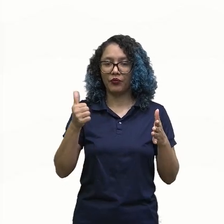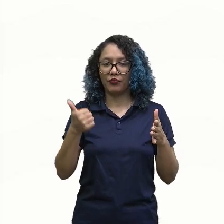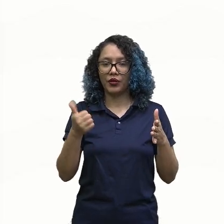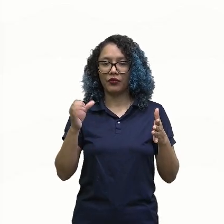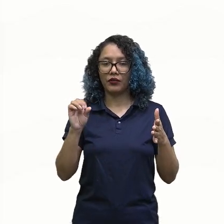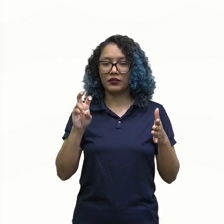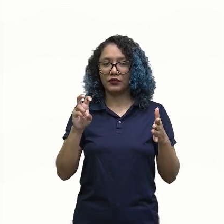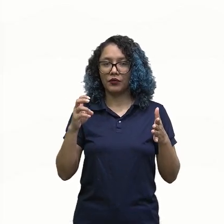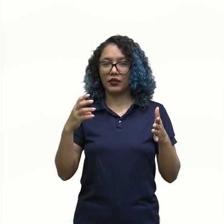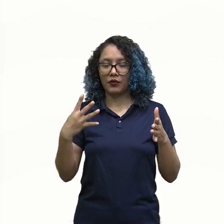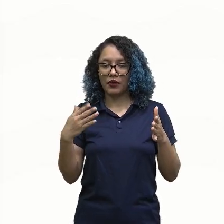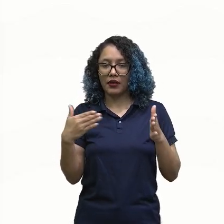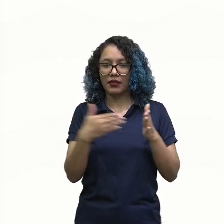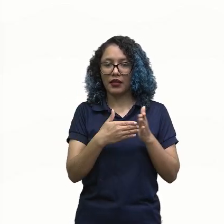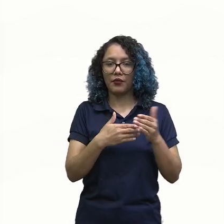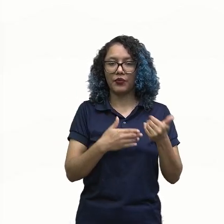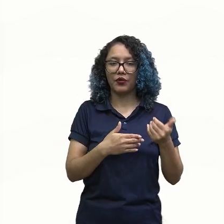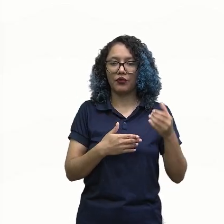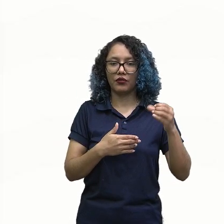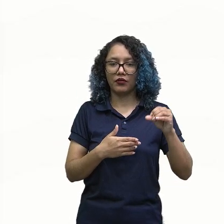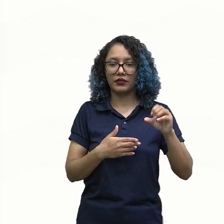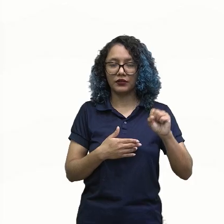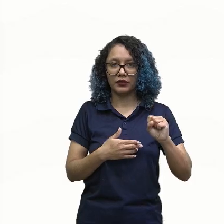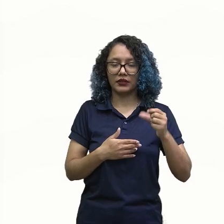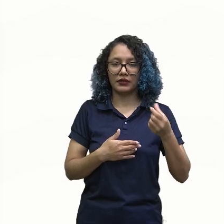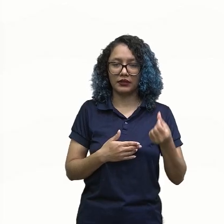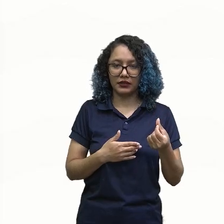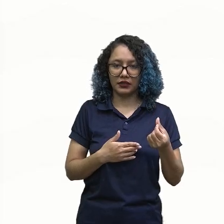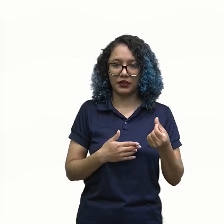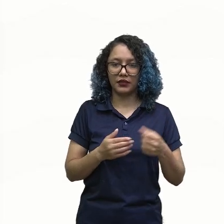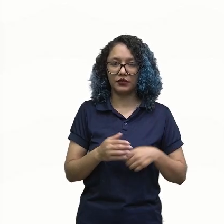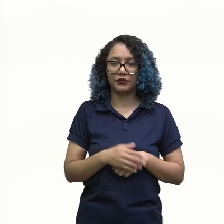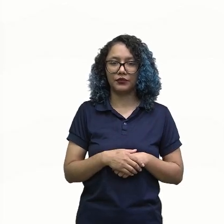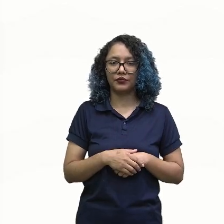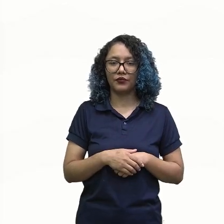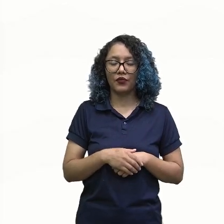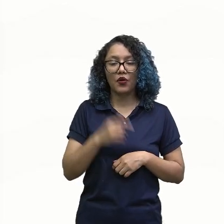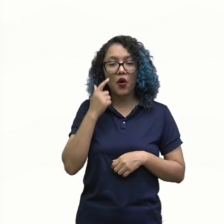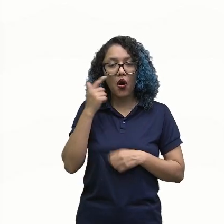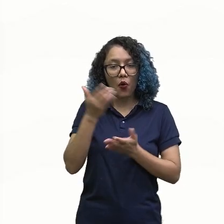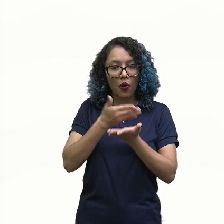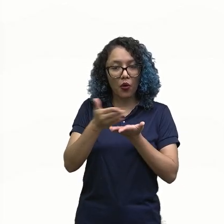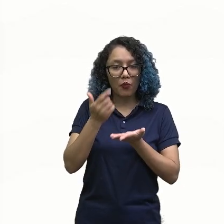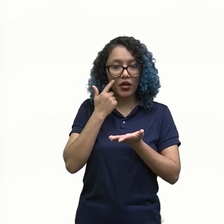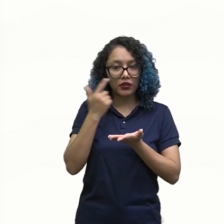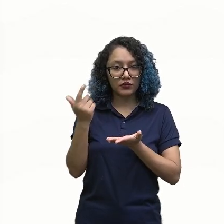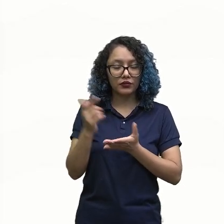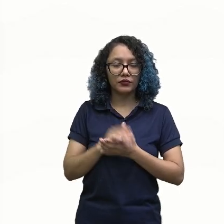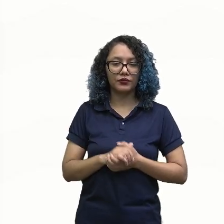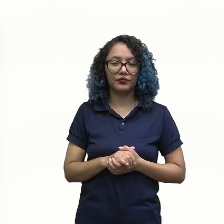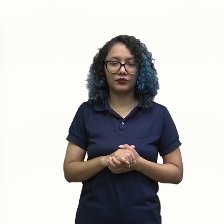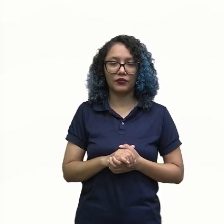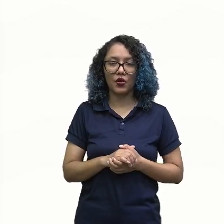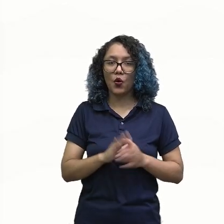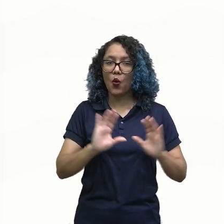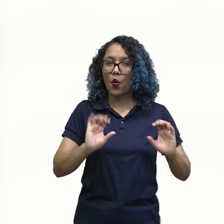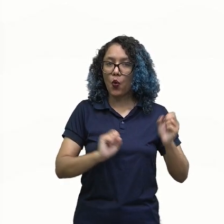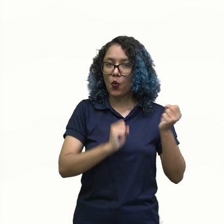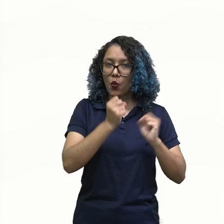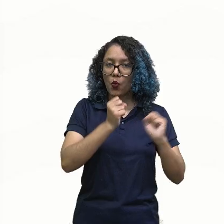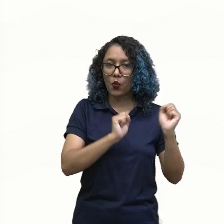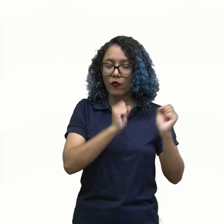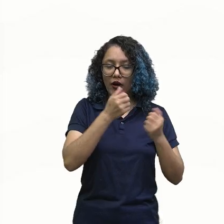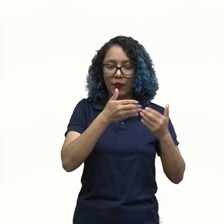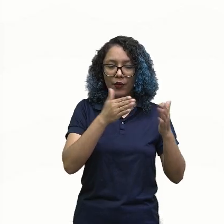1954 até 1986, nós tivemos aqui o início onde foram abertas várias usinas, mas